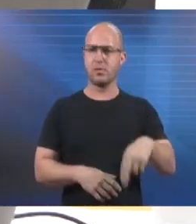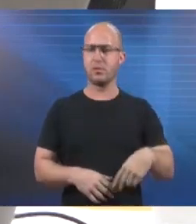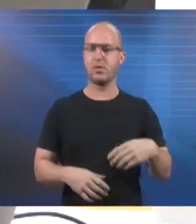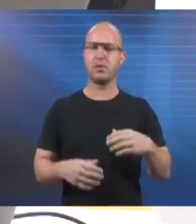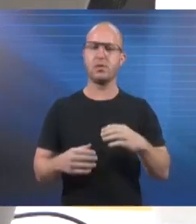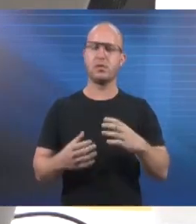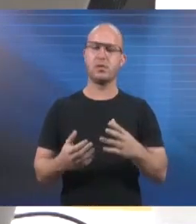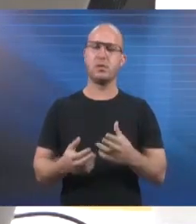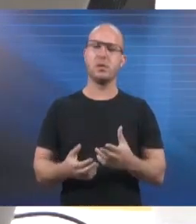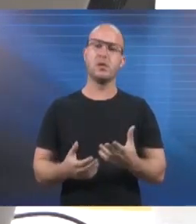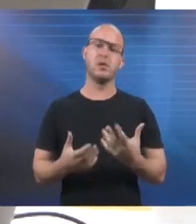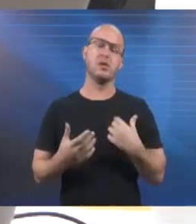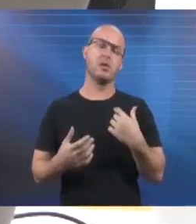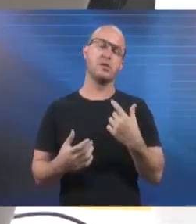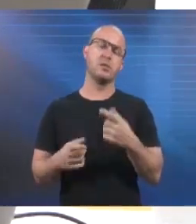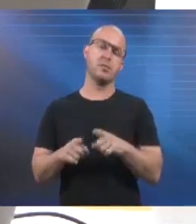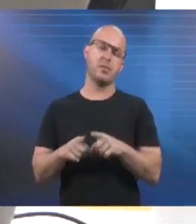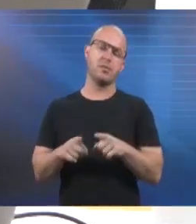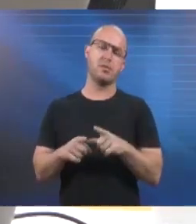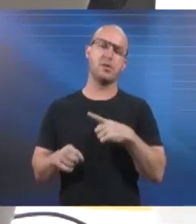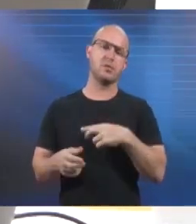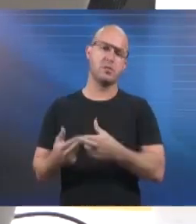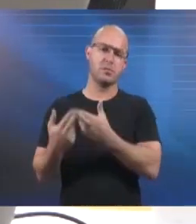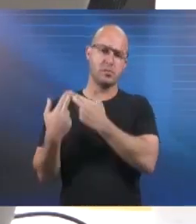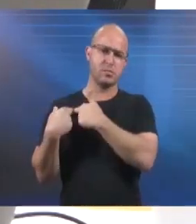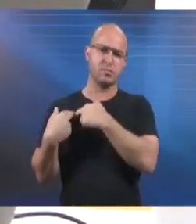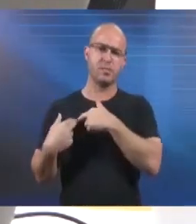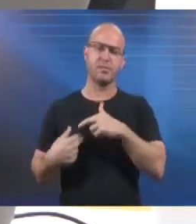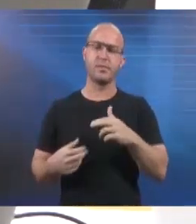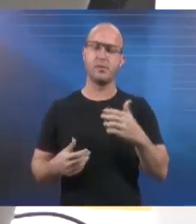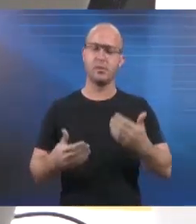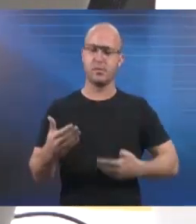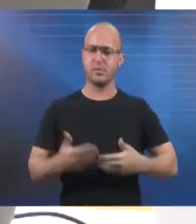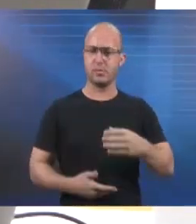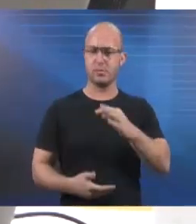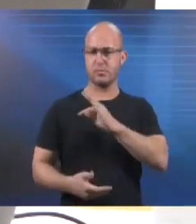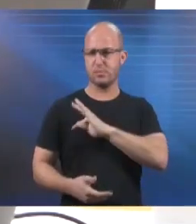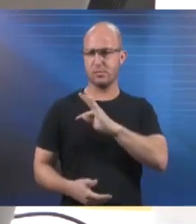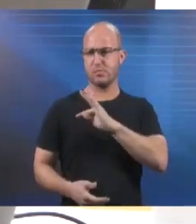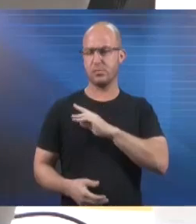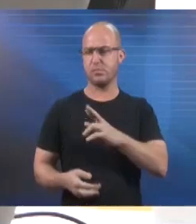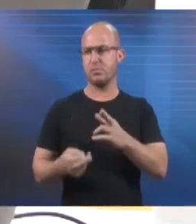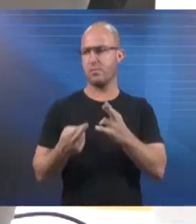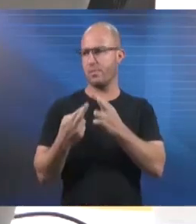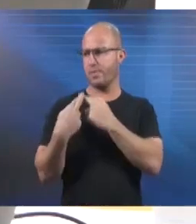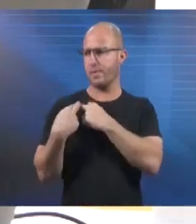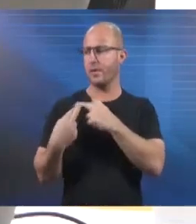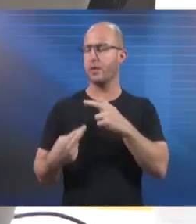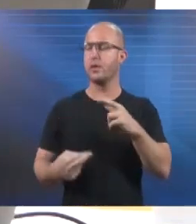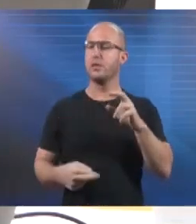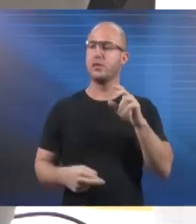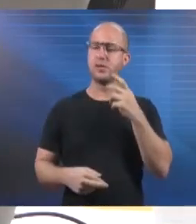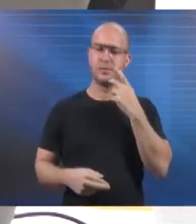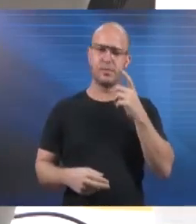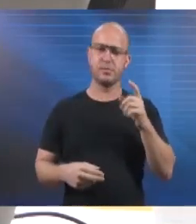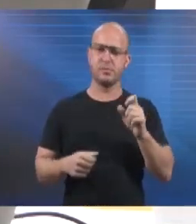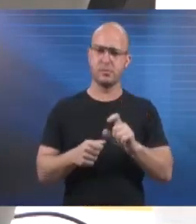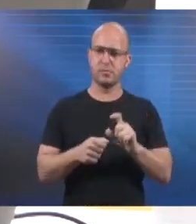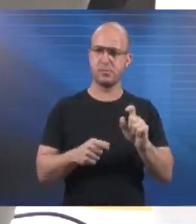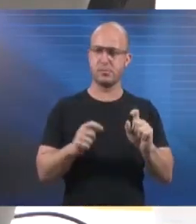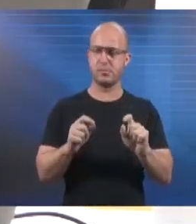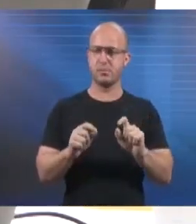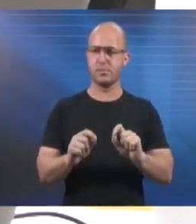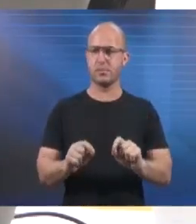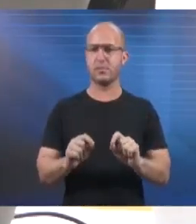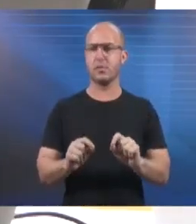e respeita os órgãos do idema que são são técnicos que t a responsabilidade de dizer o que tem que ser feito e não